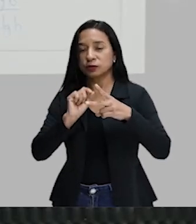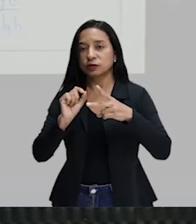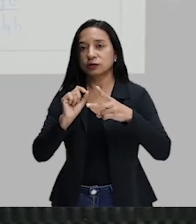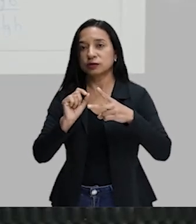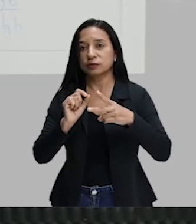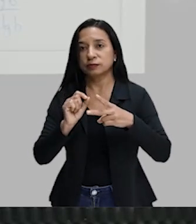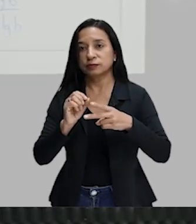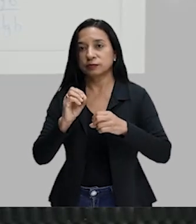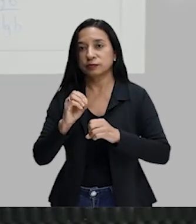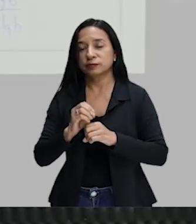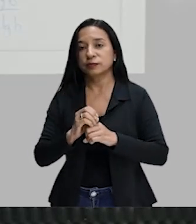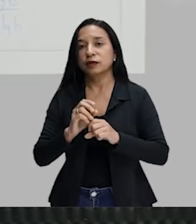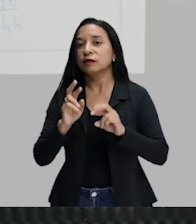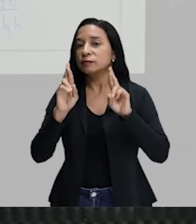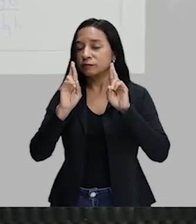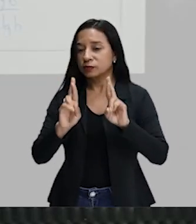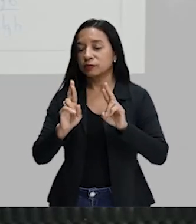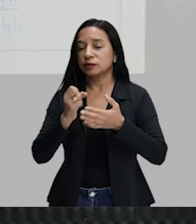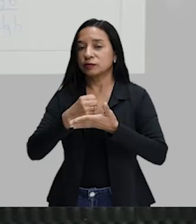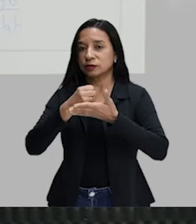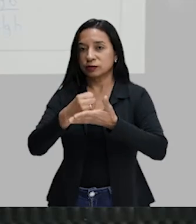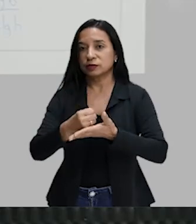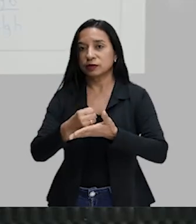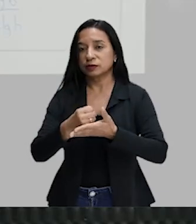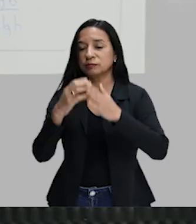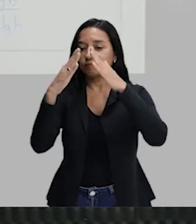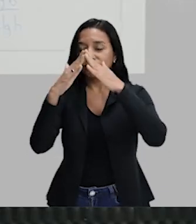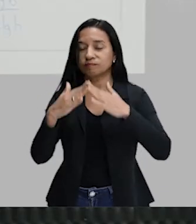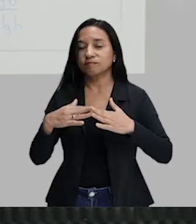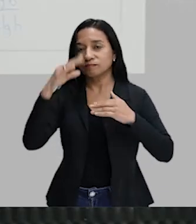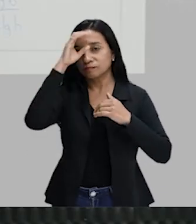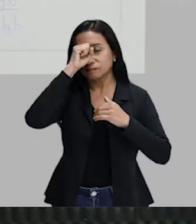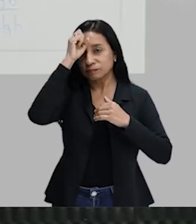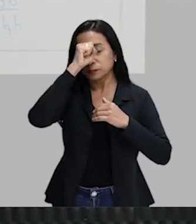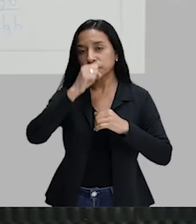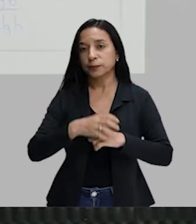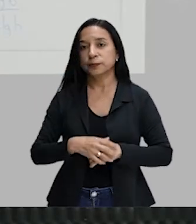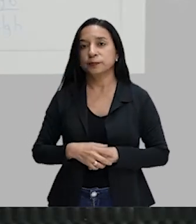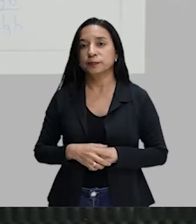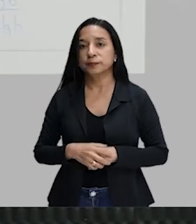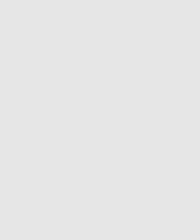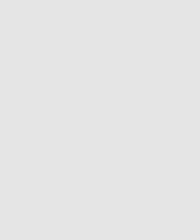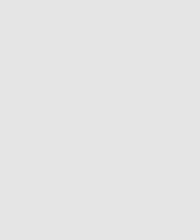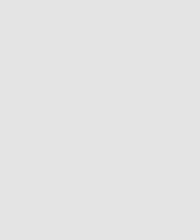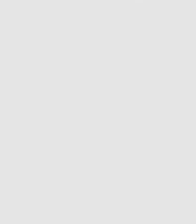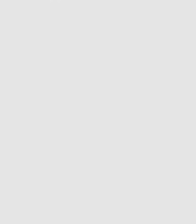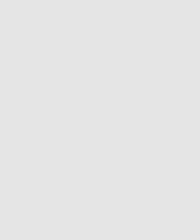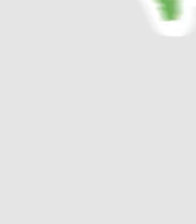conhecidos. Beleza? Espero que tenha ajudado. Já sabe, né? Hashtag fica em casa aprendendo.